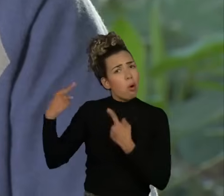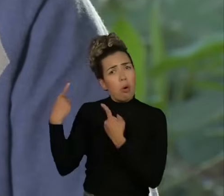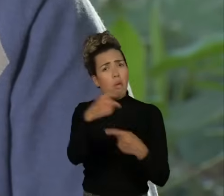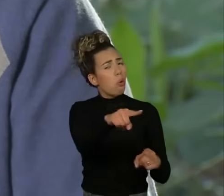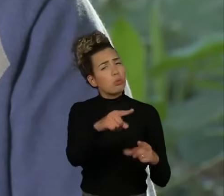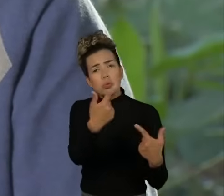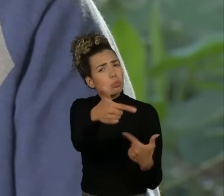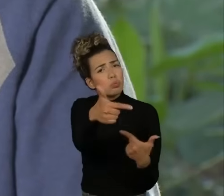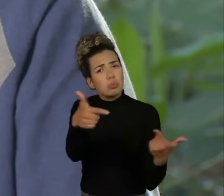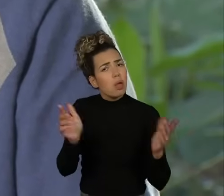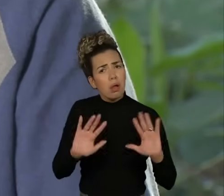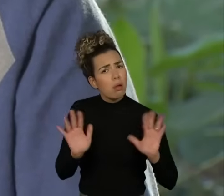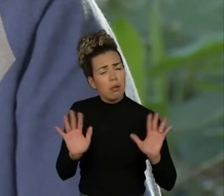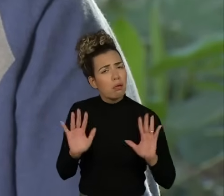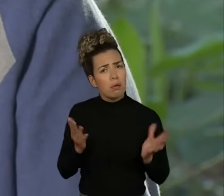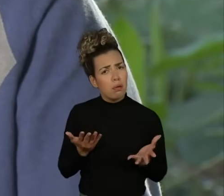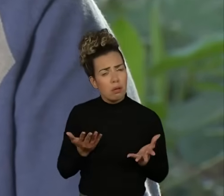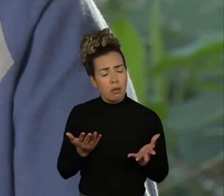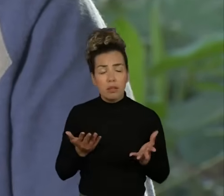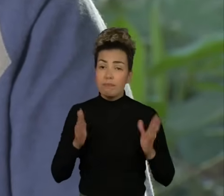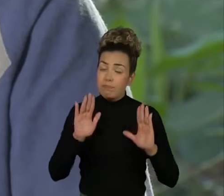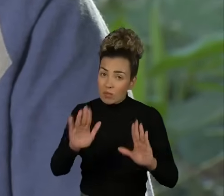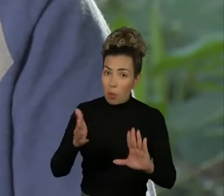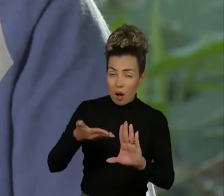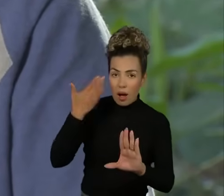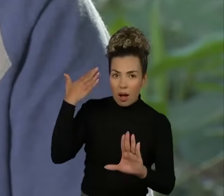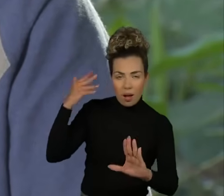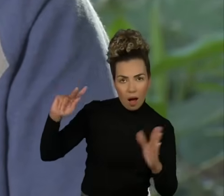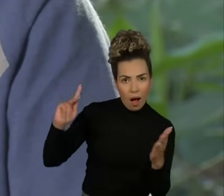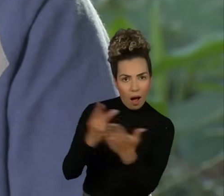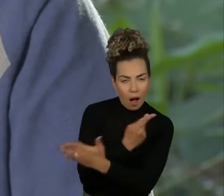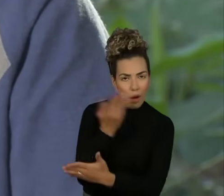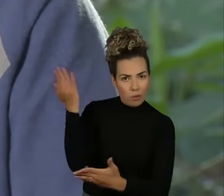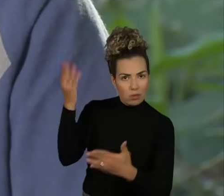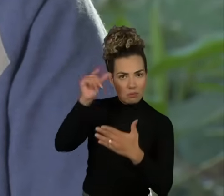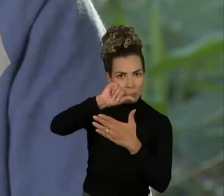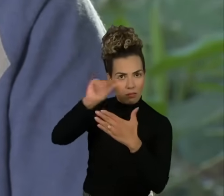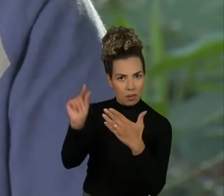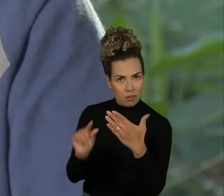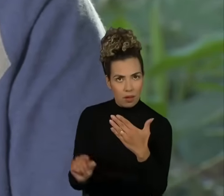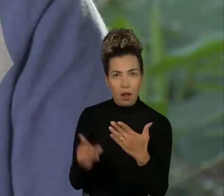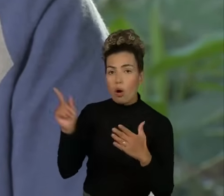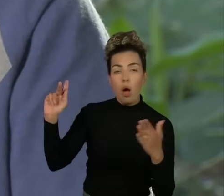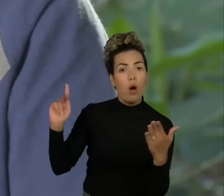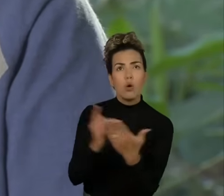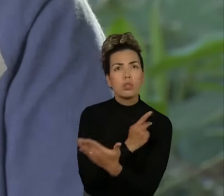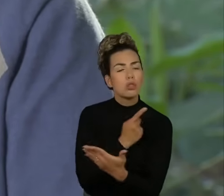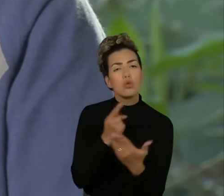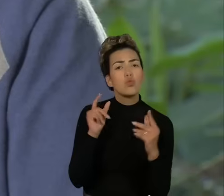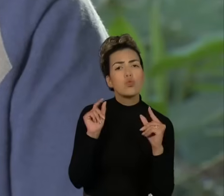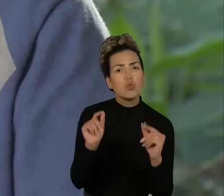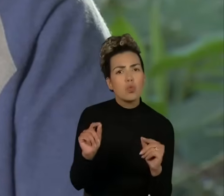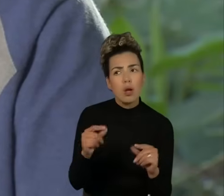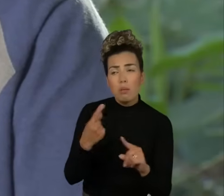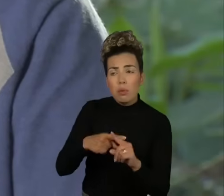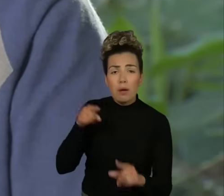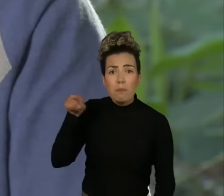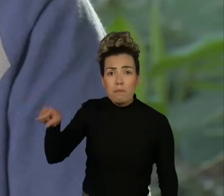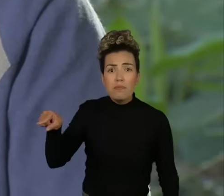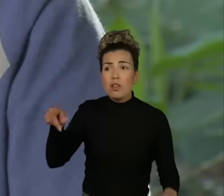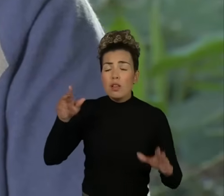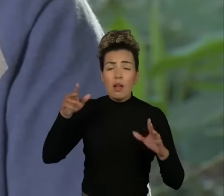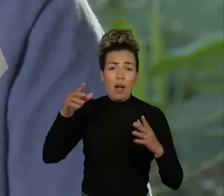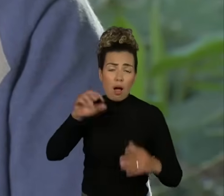alimentar do ser humano. O caso que aconteceu no Pantanal era um animal extremamente enfraquecido,